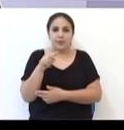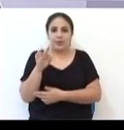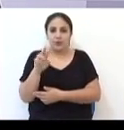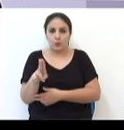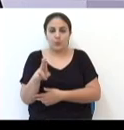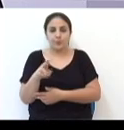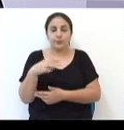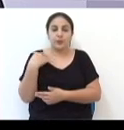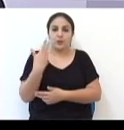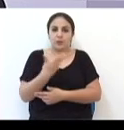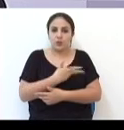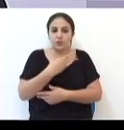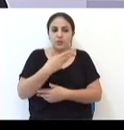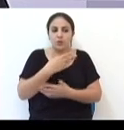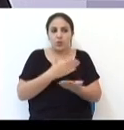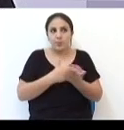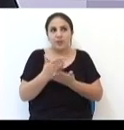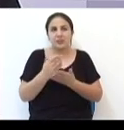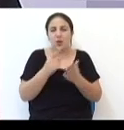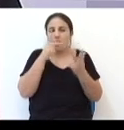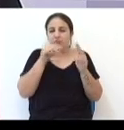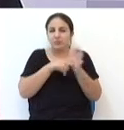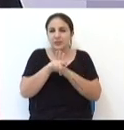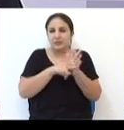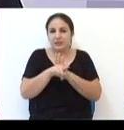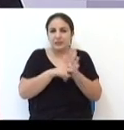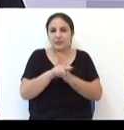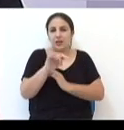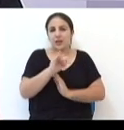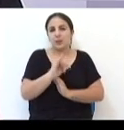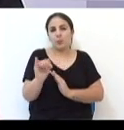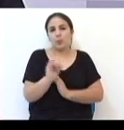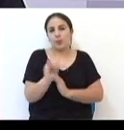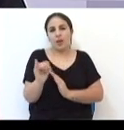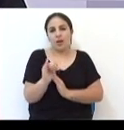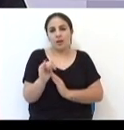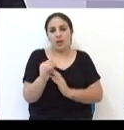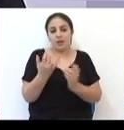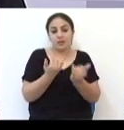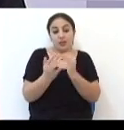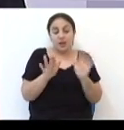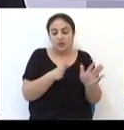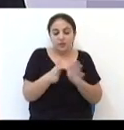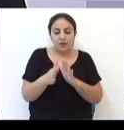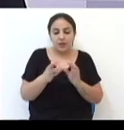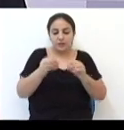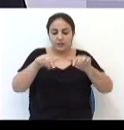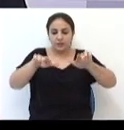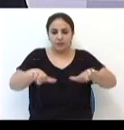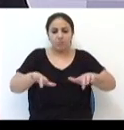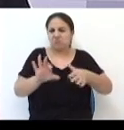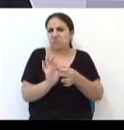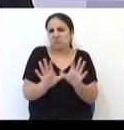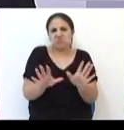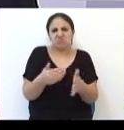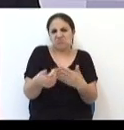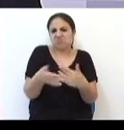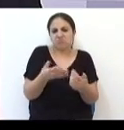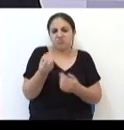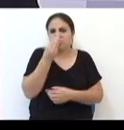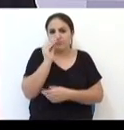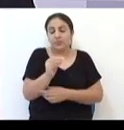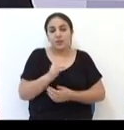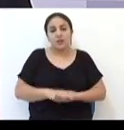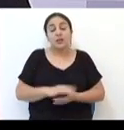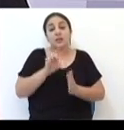progressivo em andamento. Acaba se tornando especulação imobiliária. Então aquele terreno fica abandonado. Chega num ponto